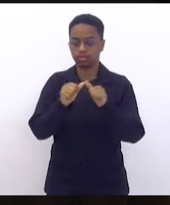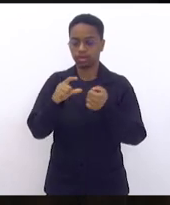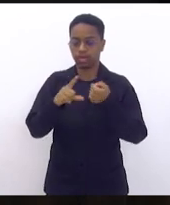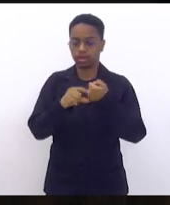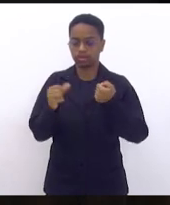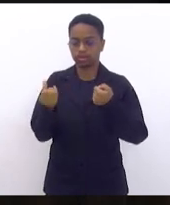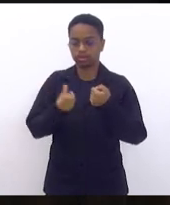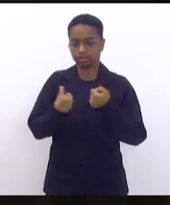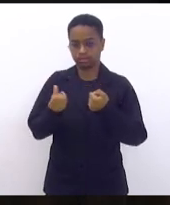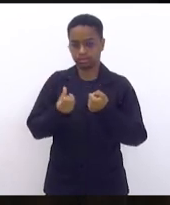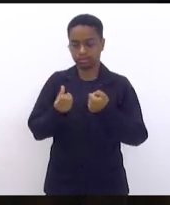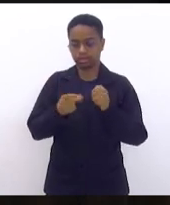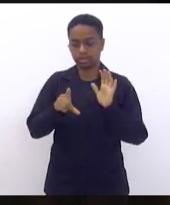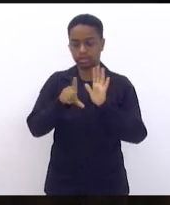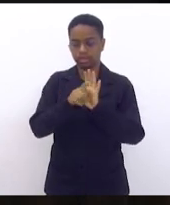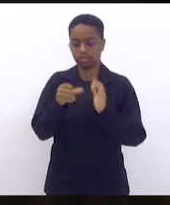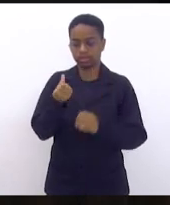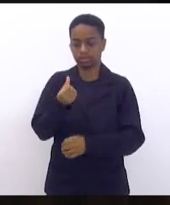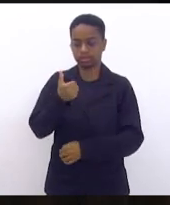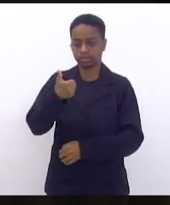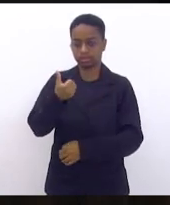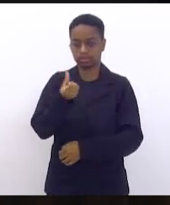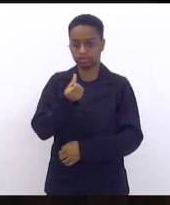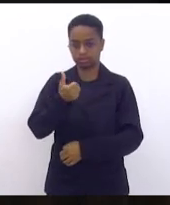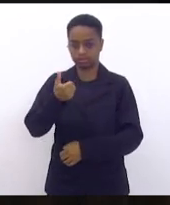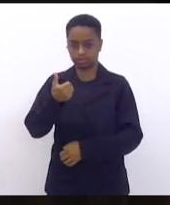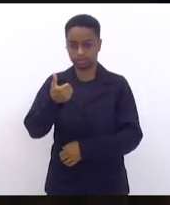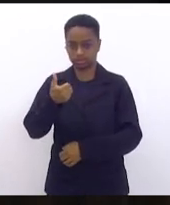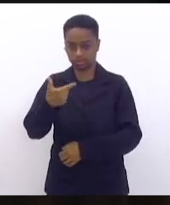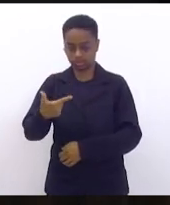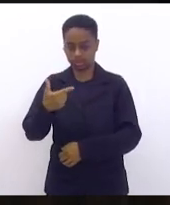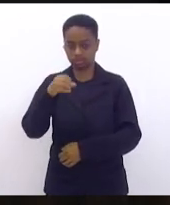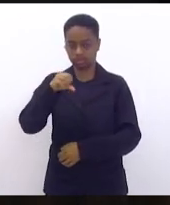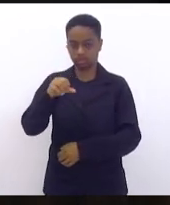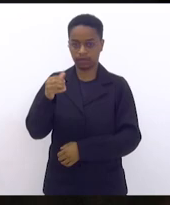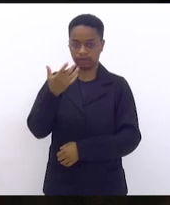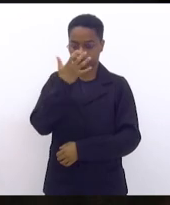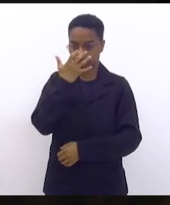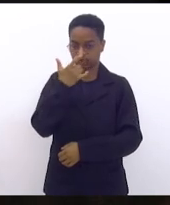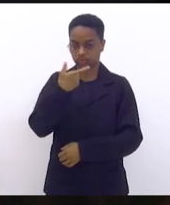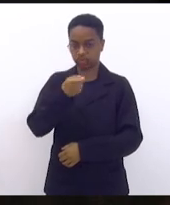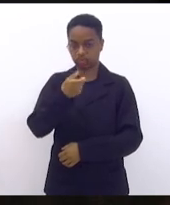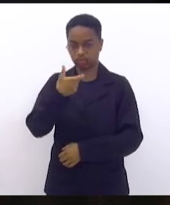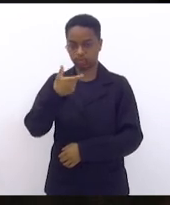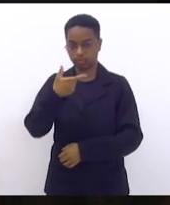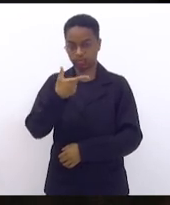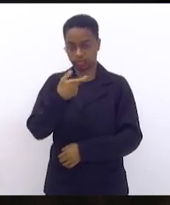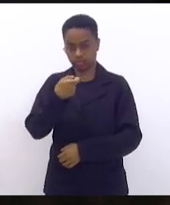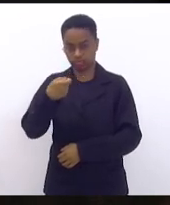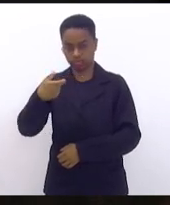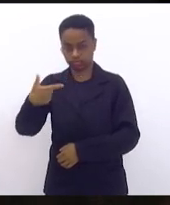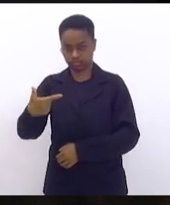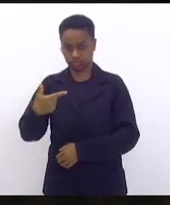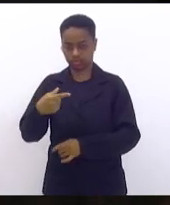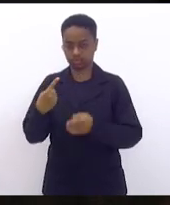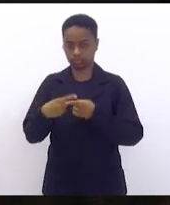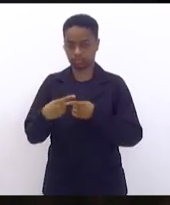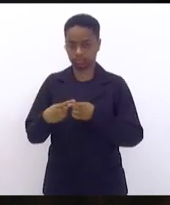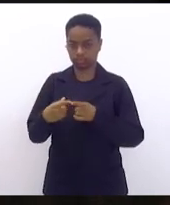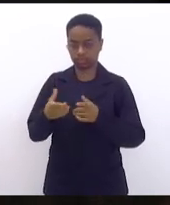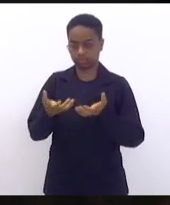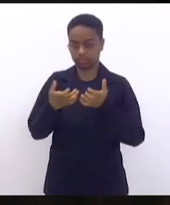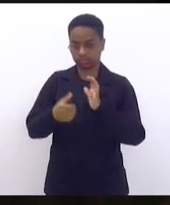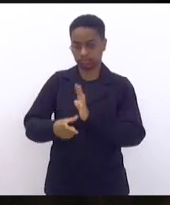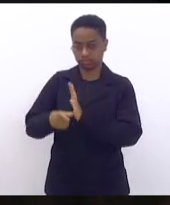artigo 6º da Lei 6.162, de 9 de fevereiro de 2002, que antecipa a implementação